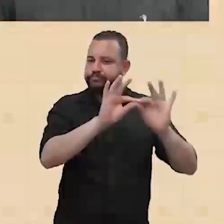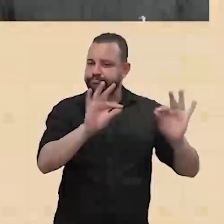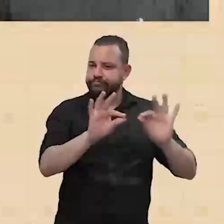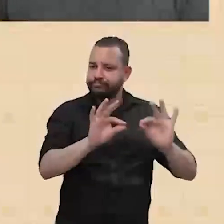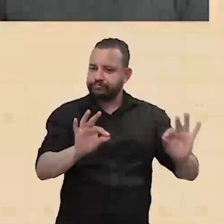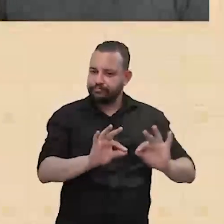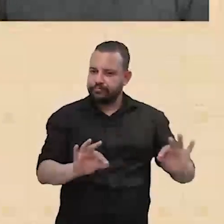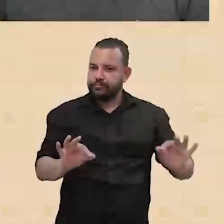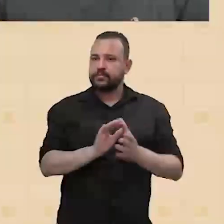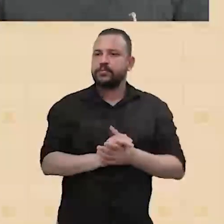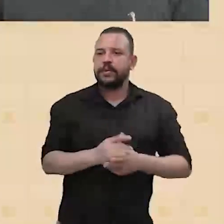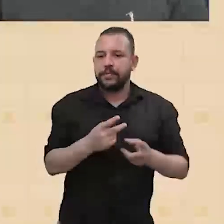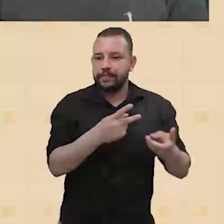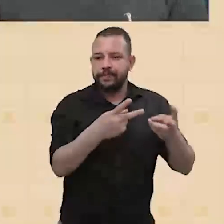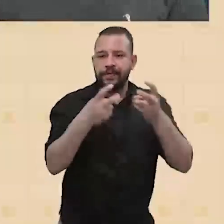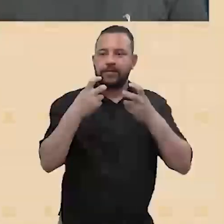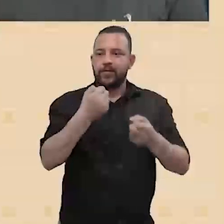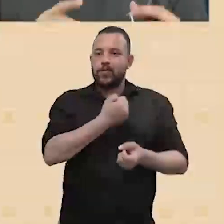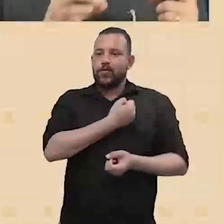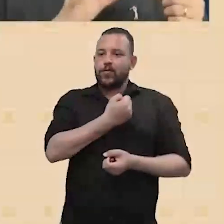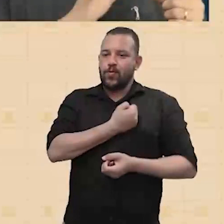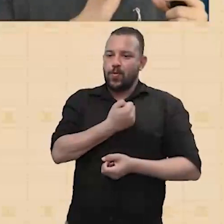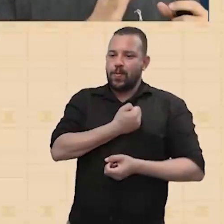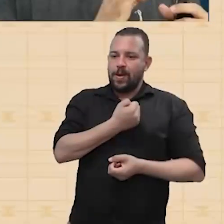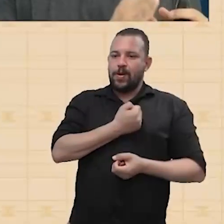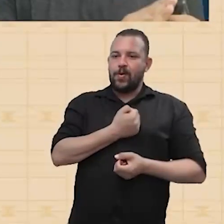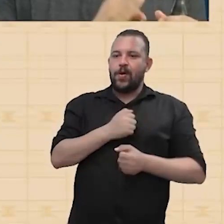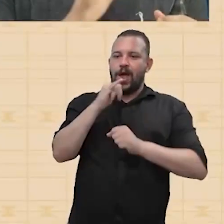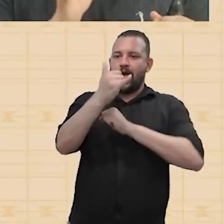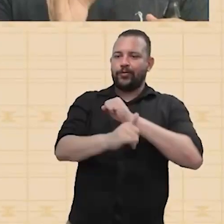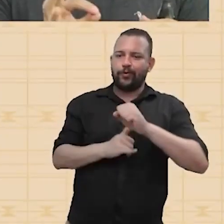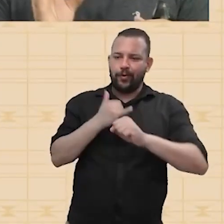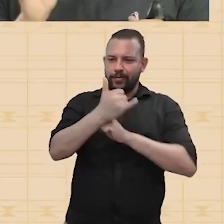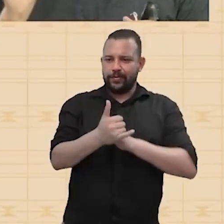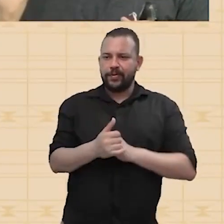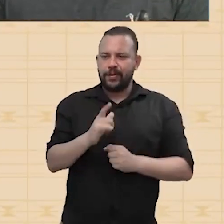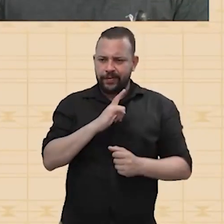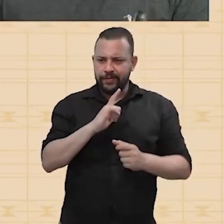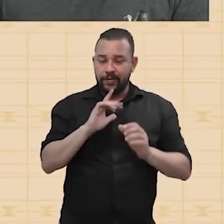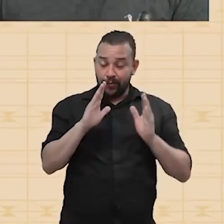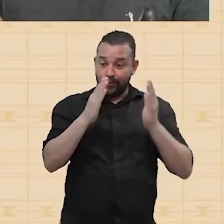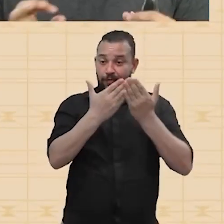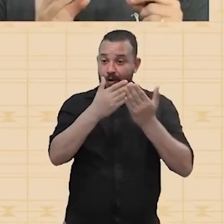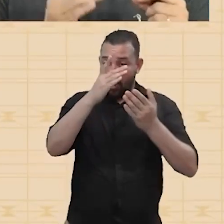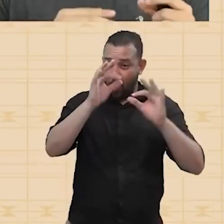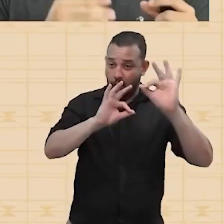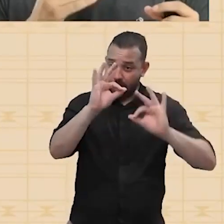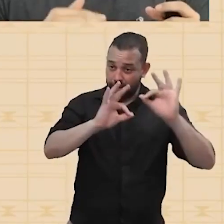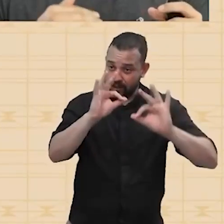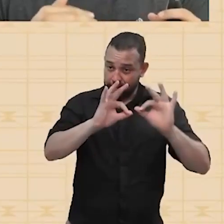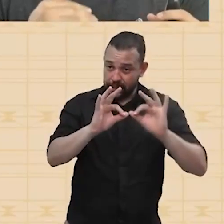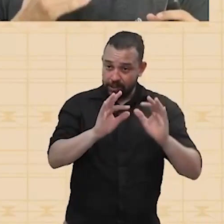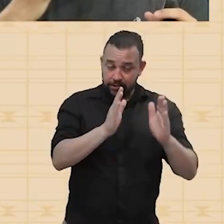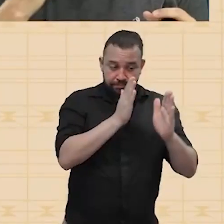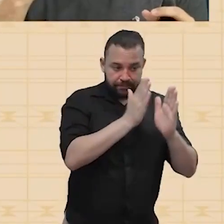vemos os números atômicos. Olhe bem. Os elementos são organizados por